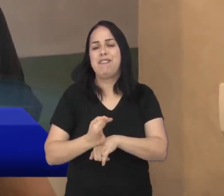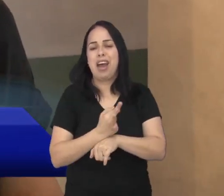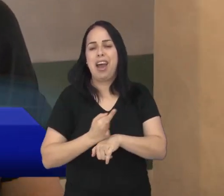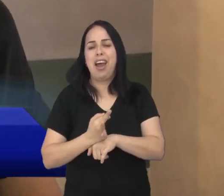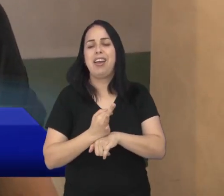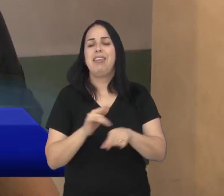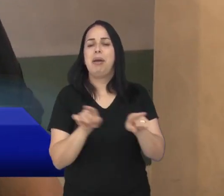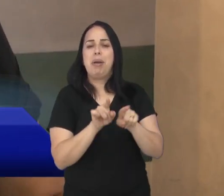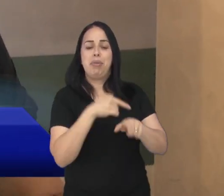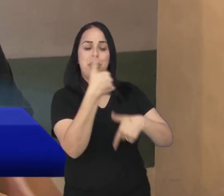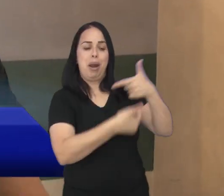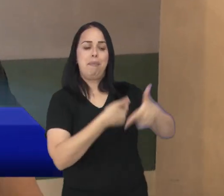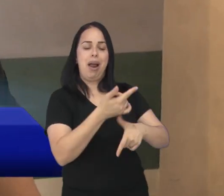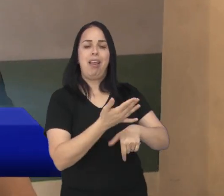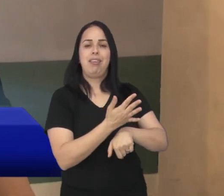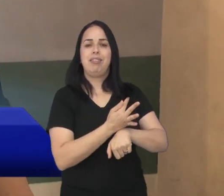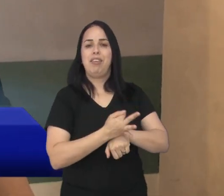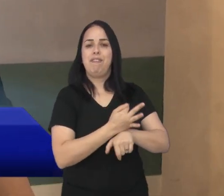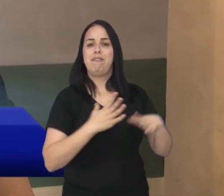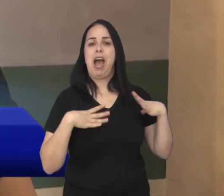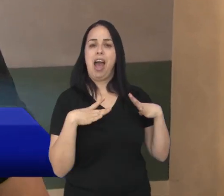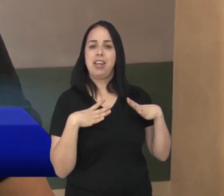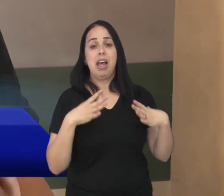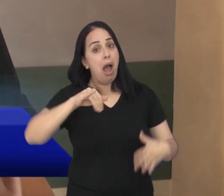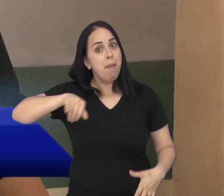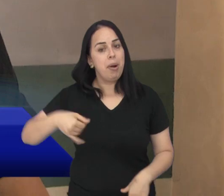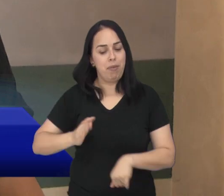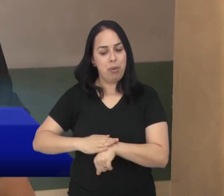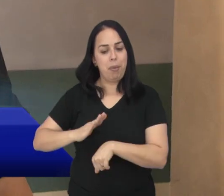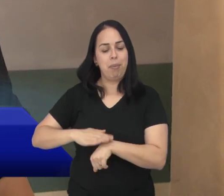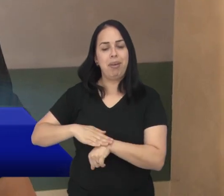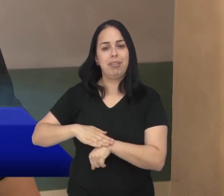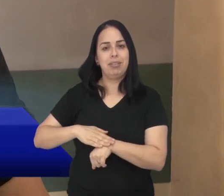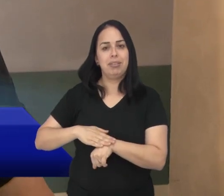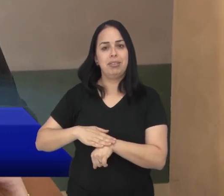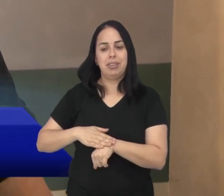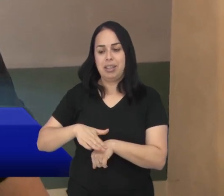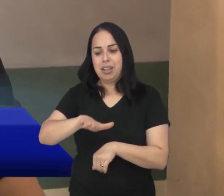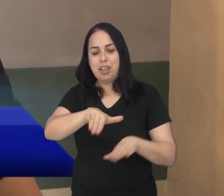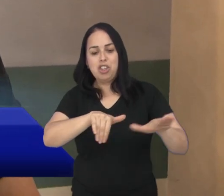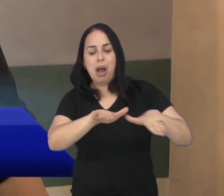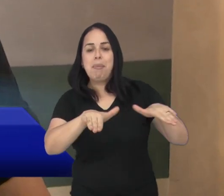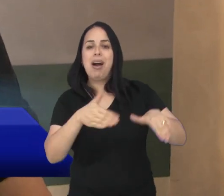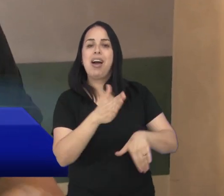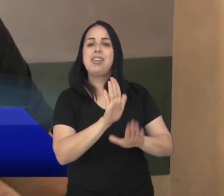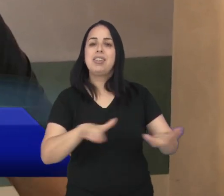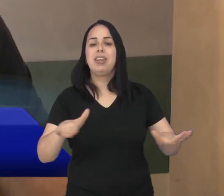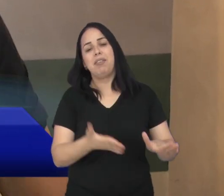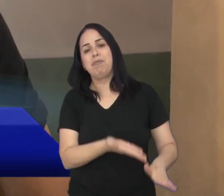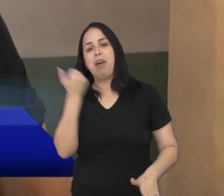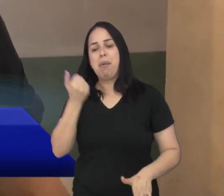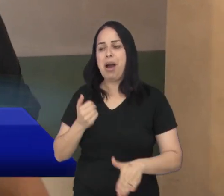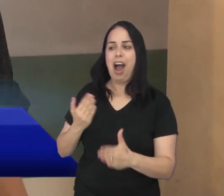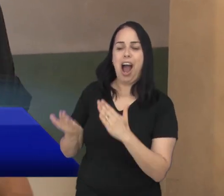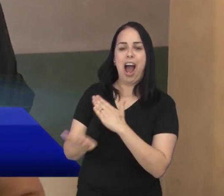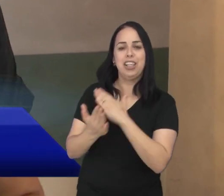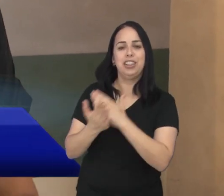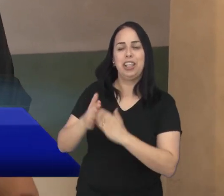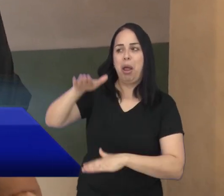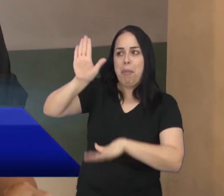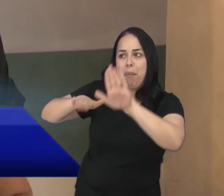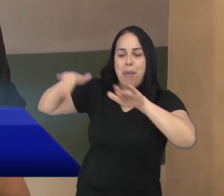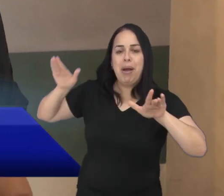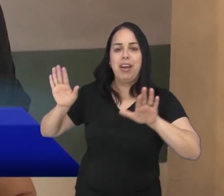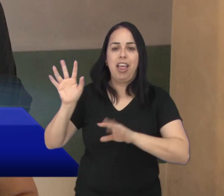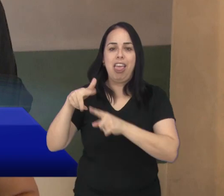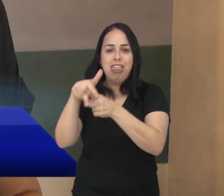Tem gente de férias do trabalho, crianças de férias da escola. Aproveita esse momento, pega a criançada, põe a mão na massa e faz